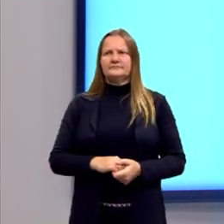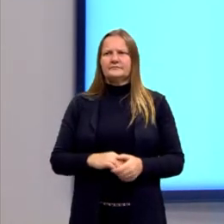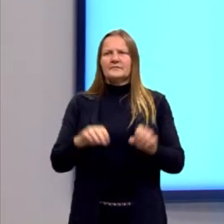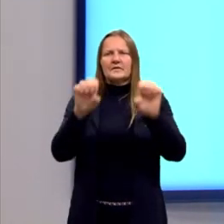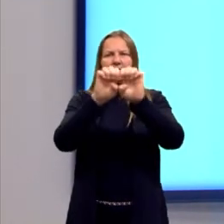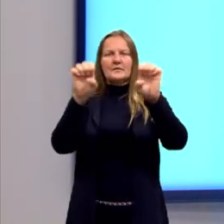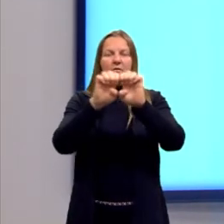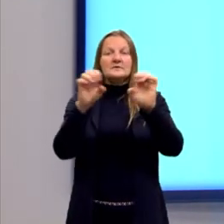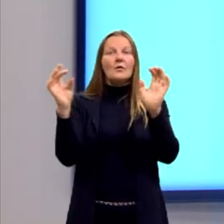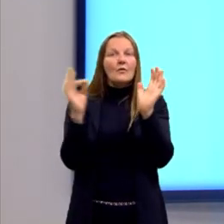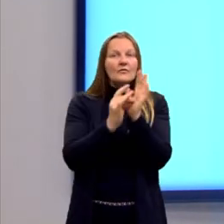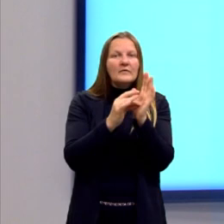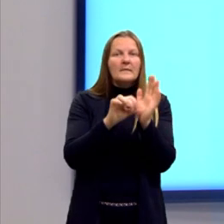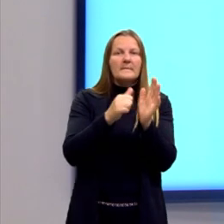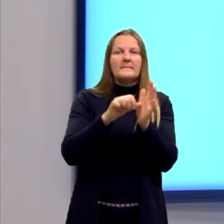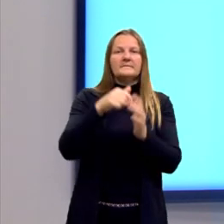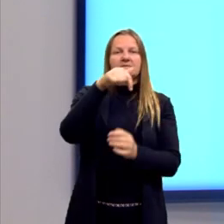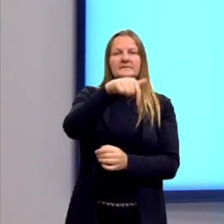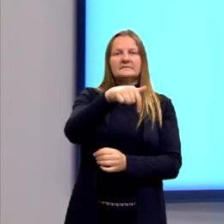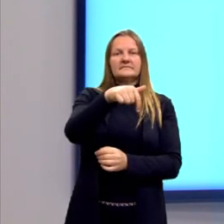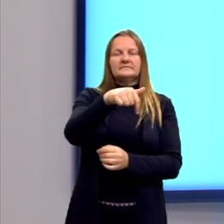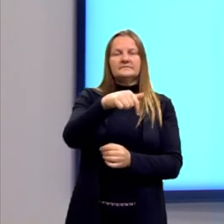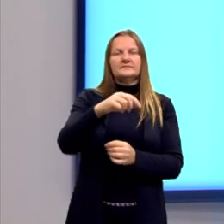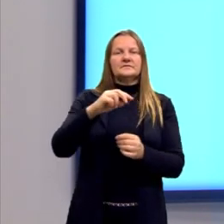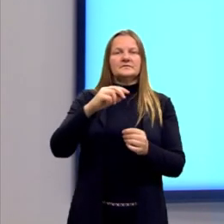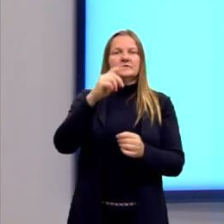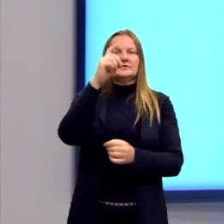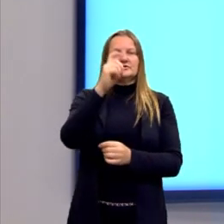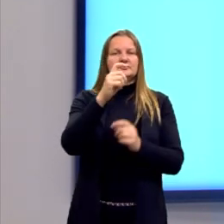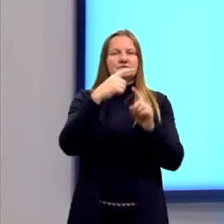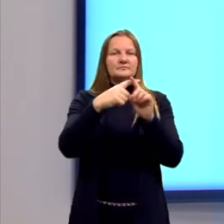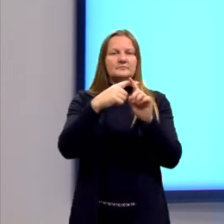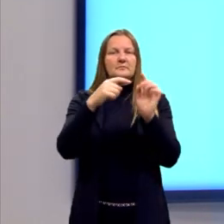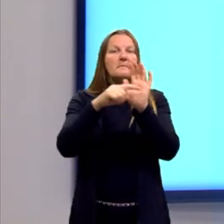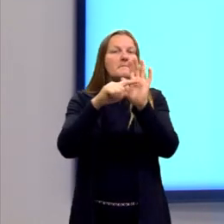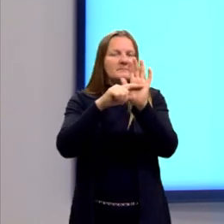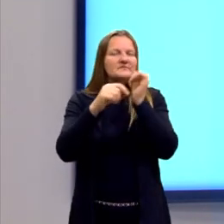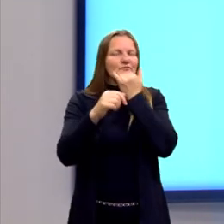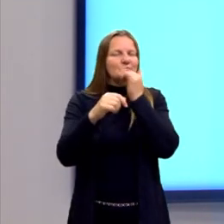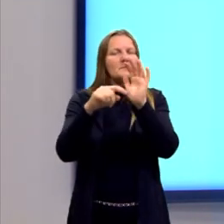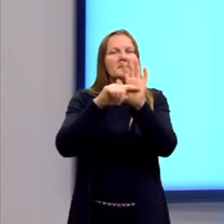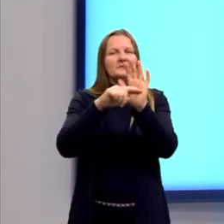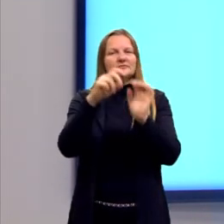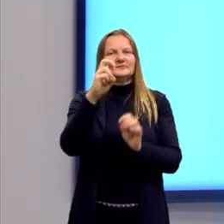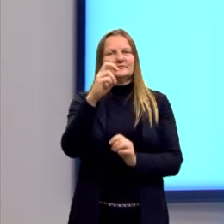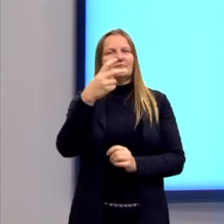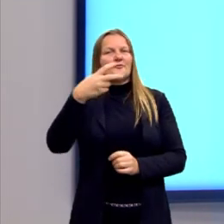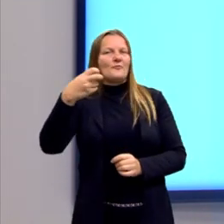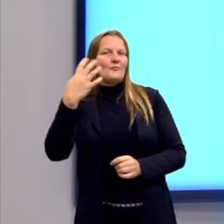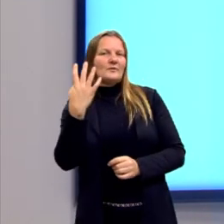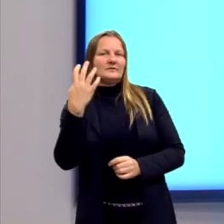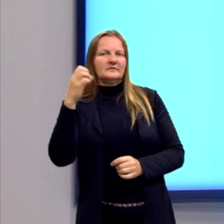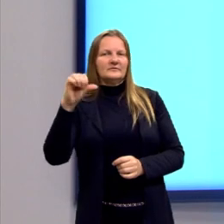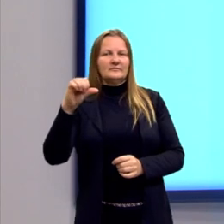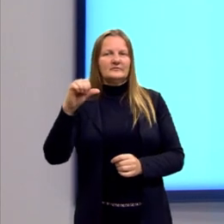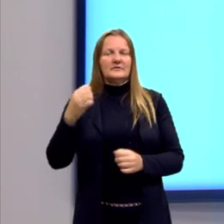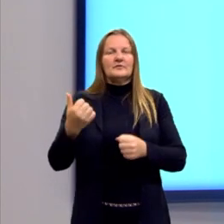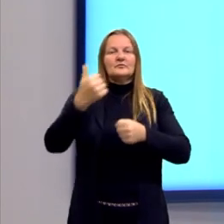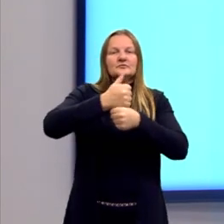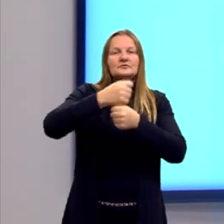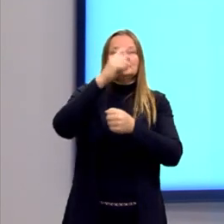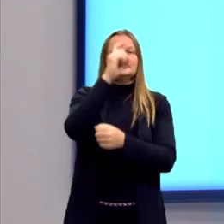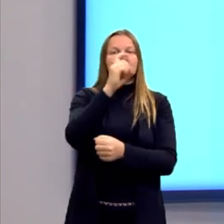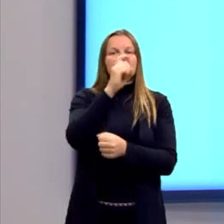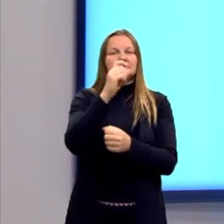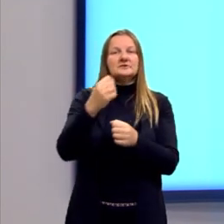equação original nós tínhamos 7 elevado a x - 5 a aula 49 nós vamos substituir a